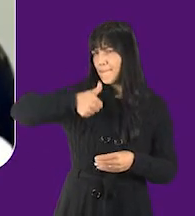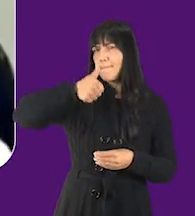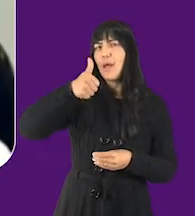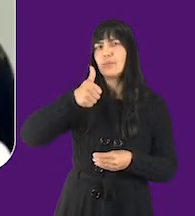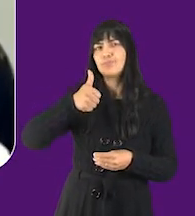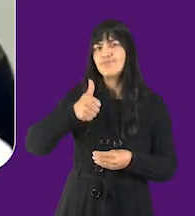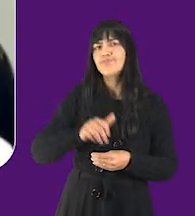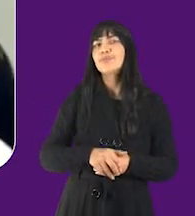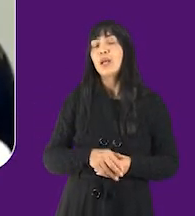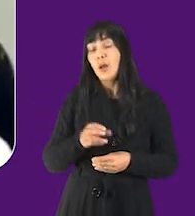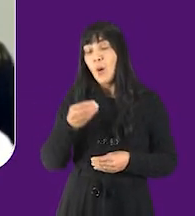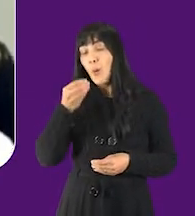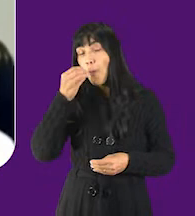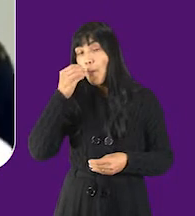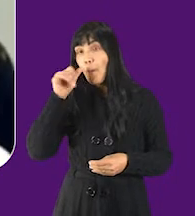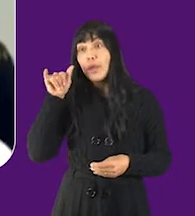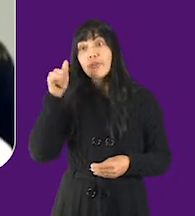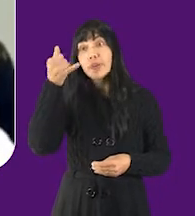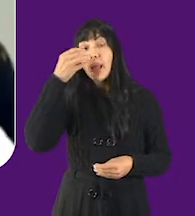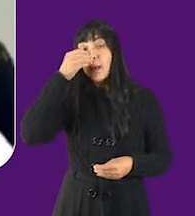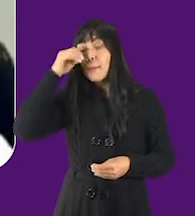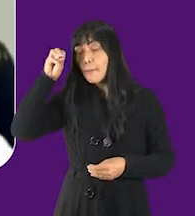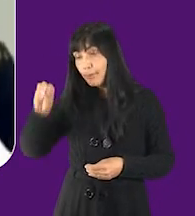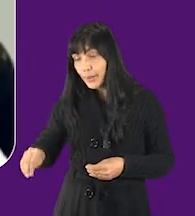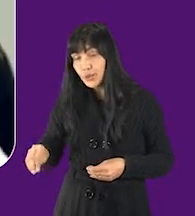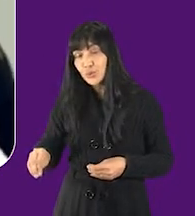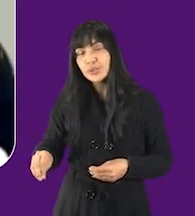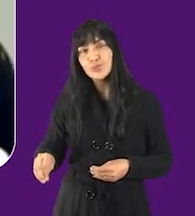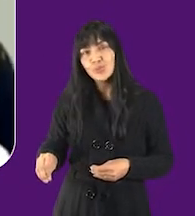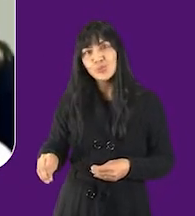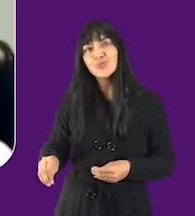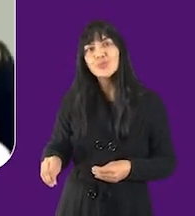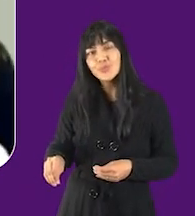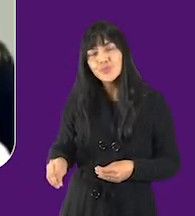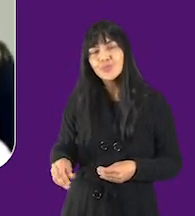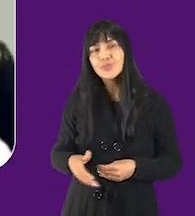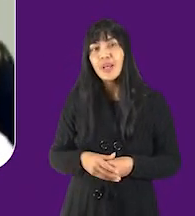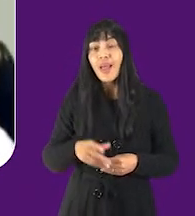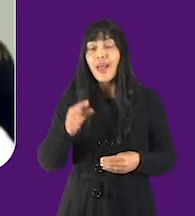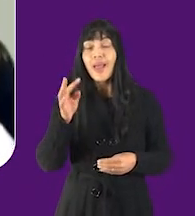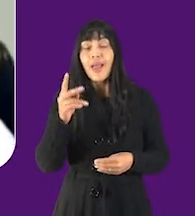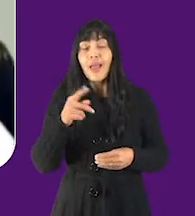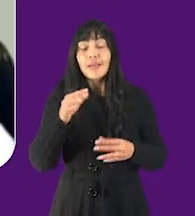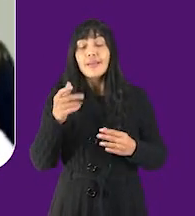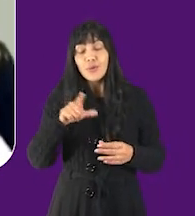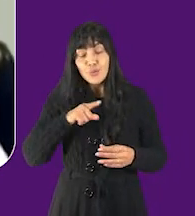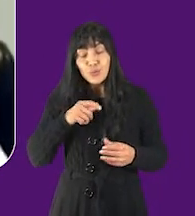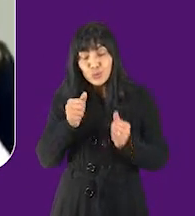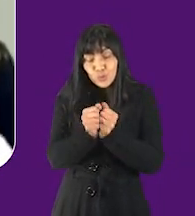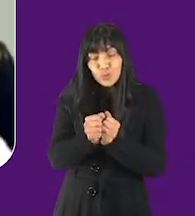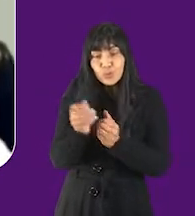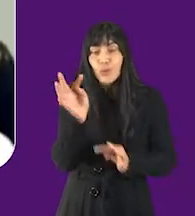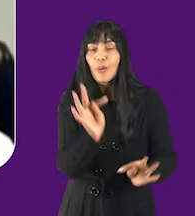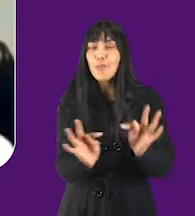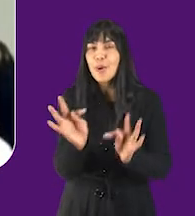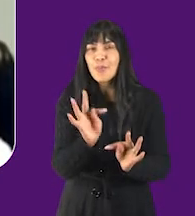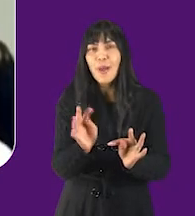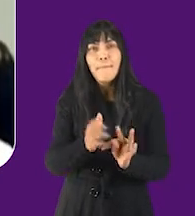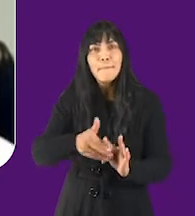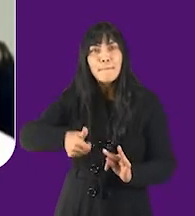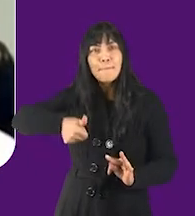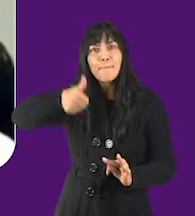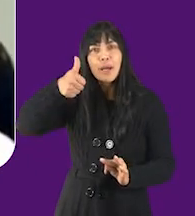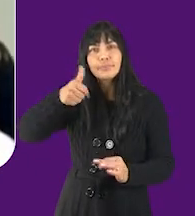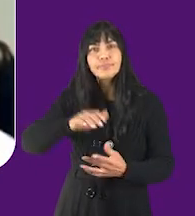ou erradicação de perdas mais difíceis de ser atingidas sem tecnologia acelere, né? Por exemplo, aqui